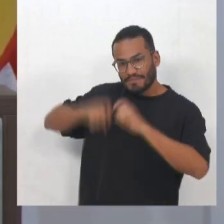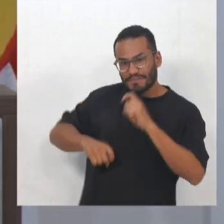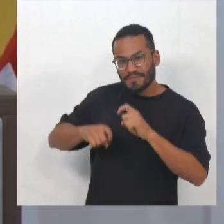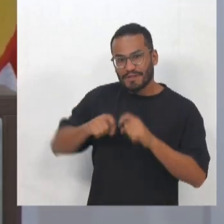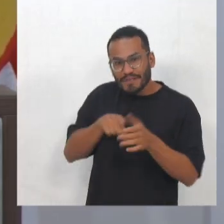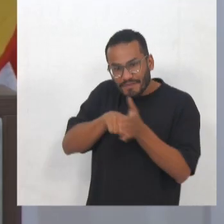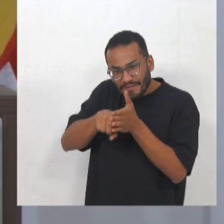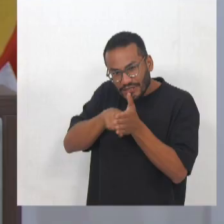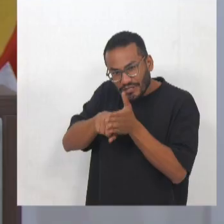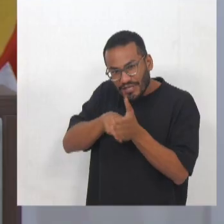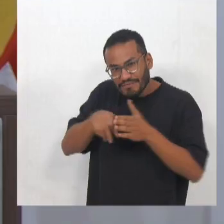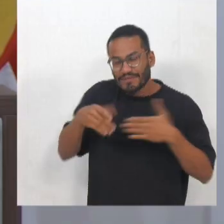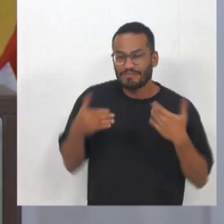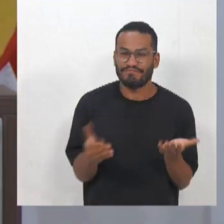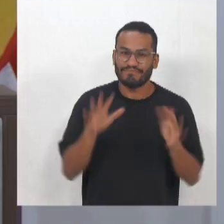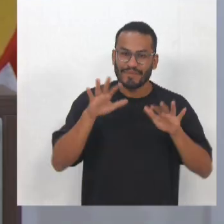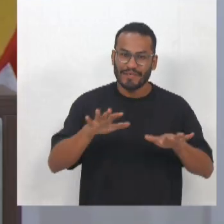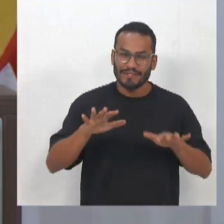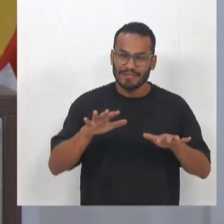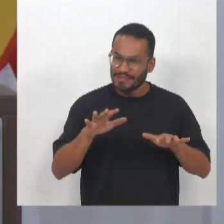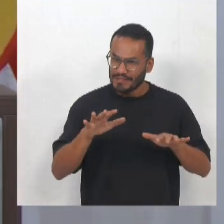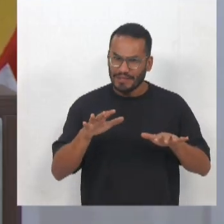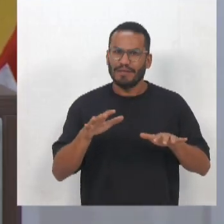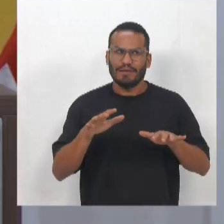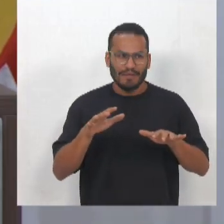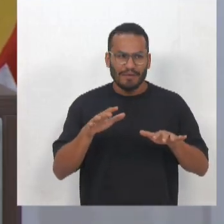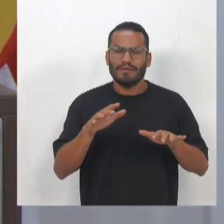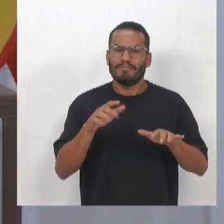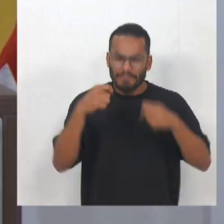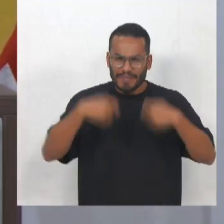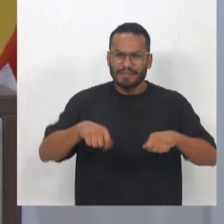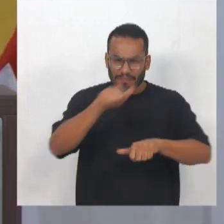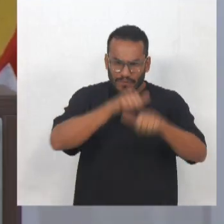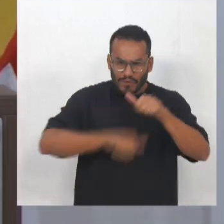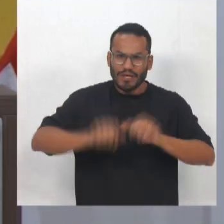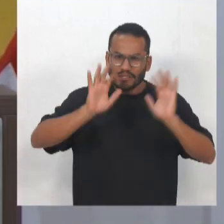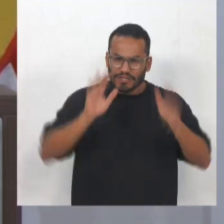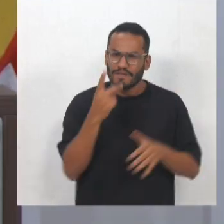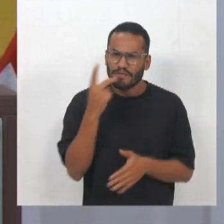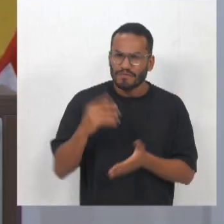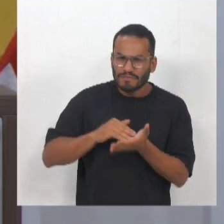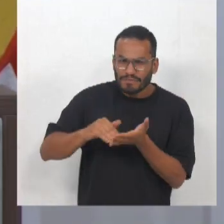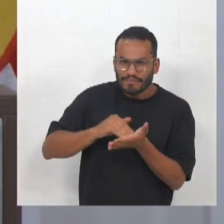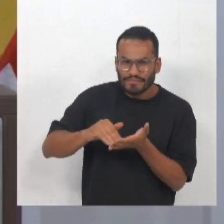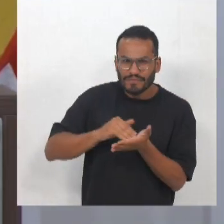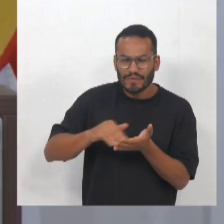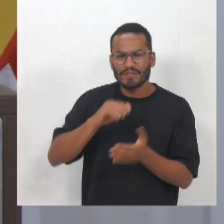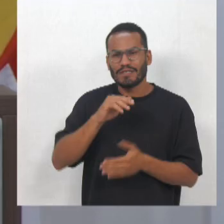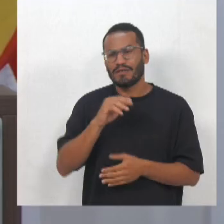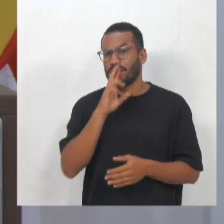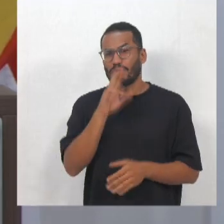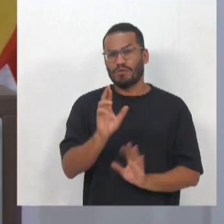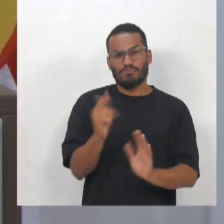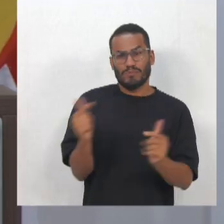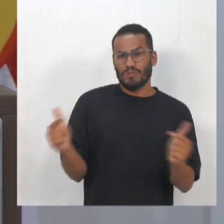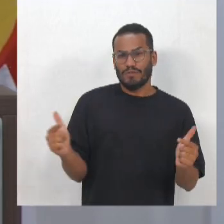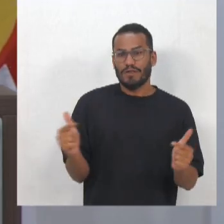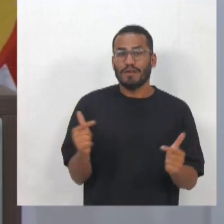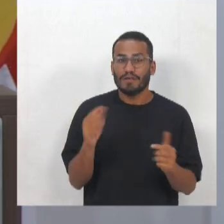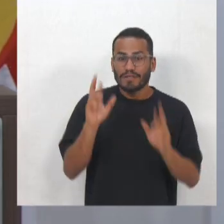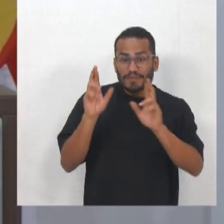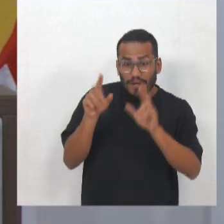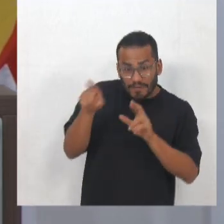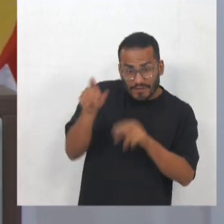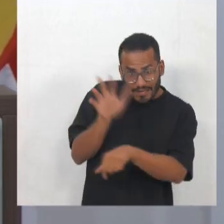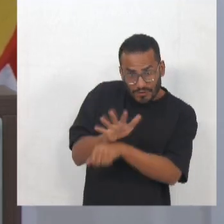sendo investigado. Então, esse aponto tem que ser, a forma como feito esse aponto tem que mudar. Nós já falamos com o secretário, até agora ele nos deu uma resposta. Então, espero que a senhora nos ajude com